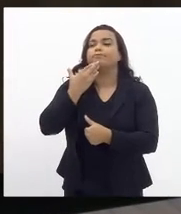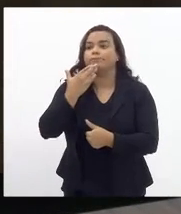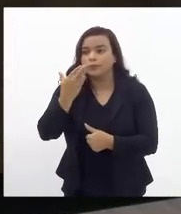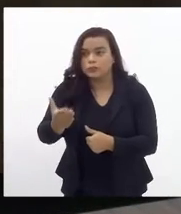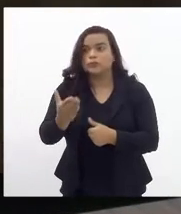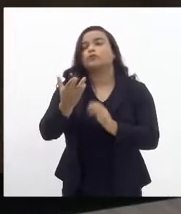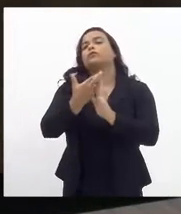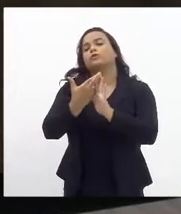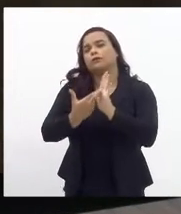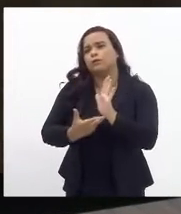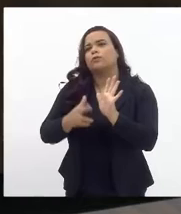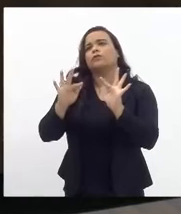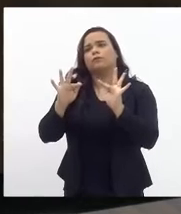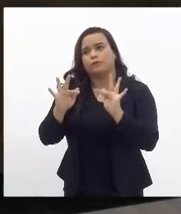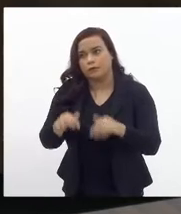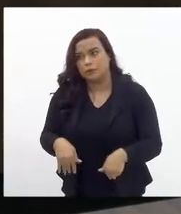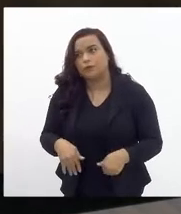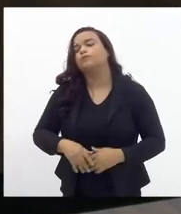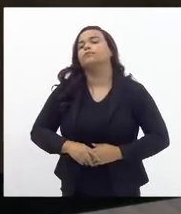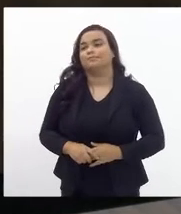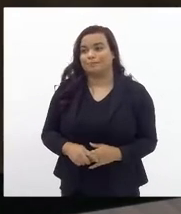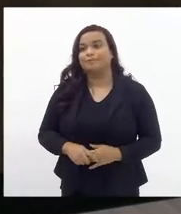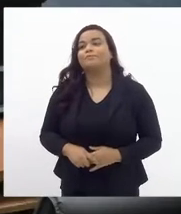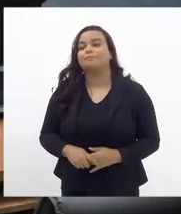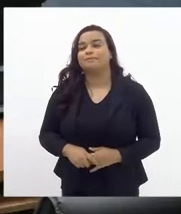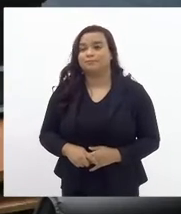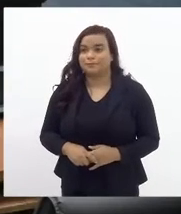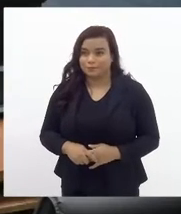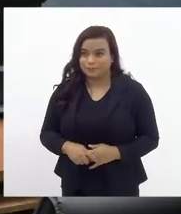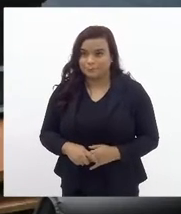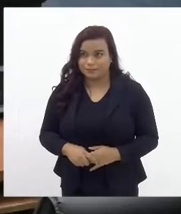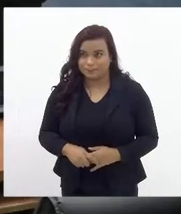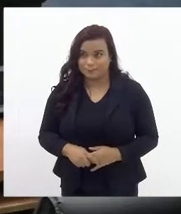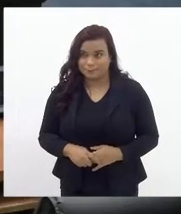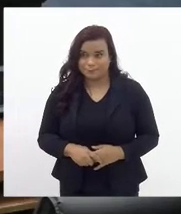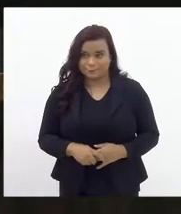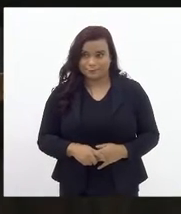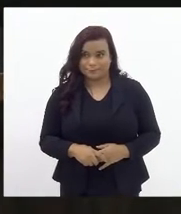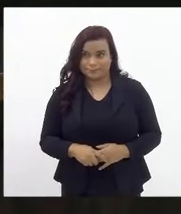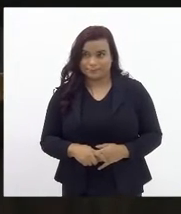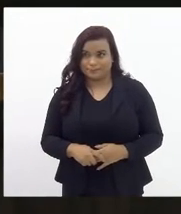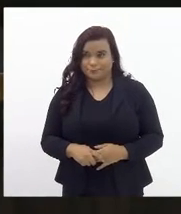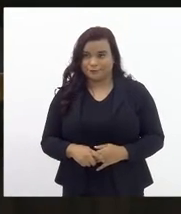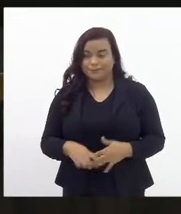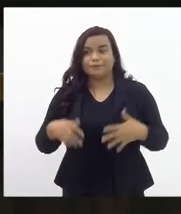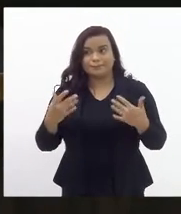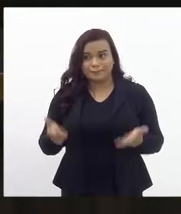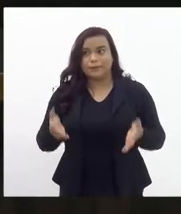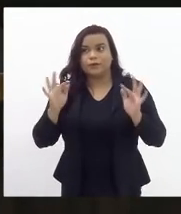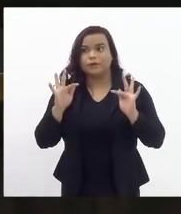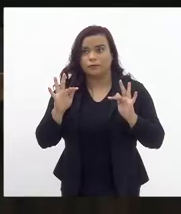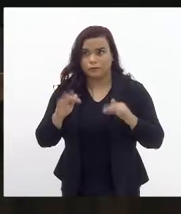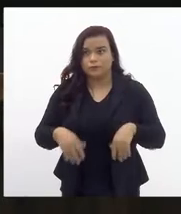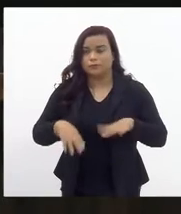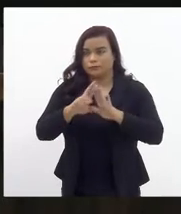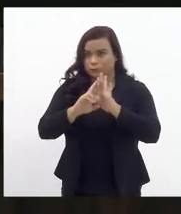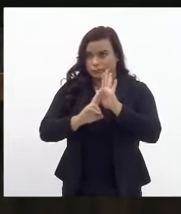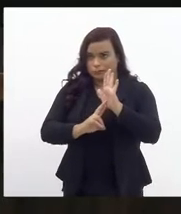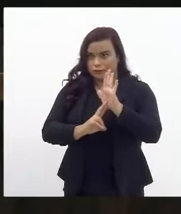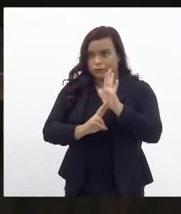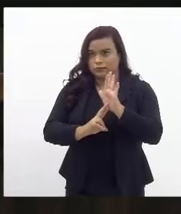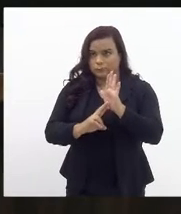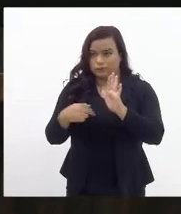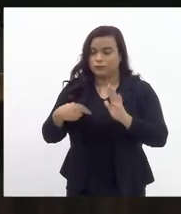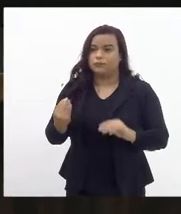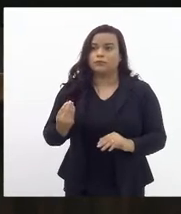Vossa Excelência forma final de redação. Então, com a forma final, a presidência defere o pedido